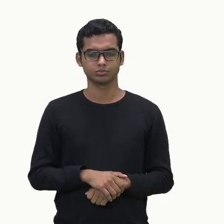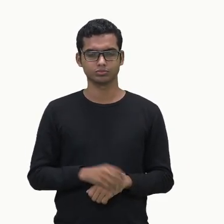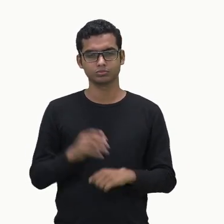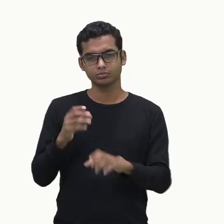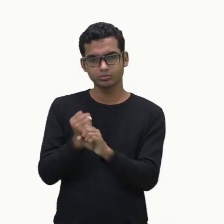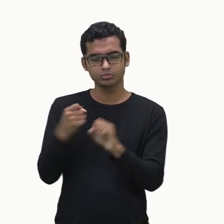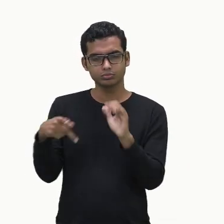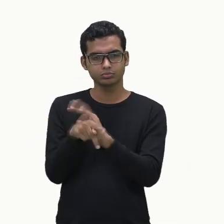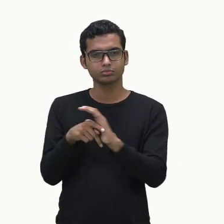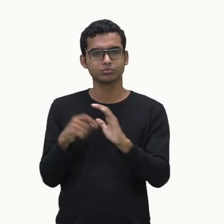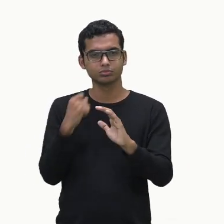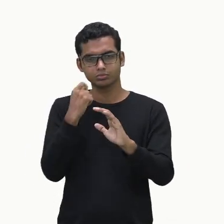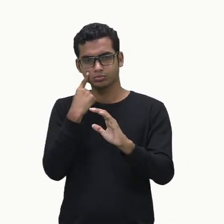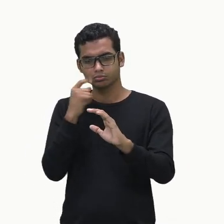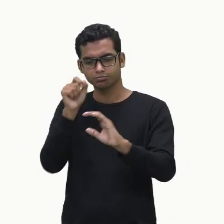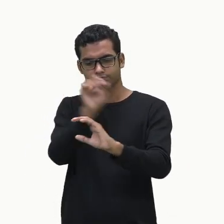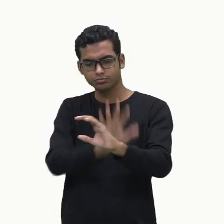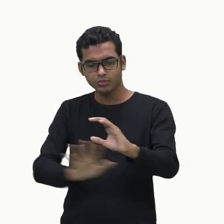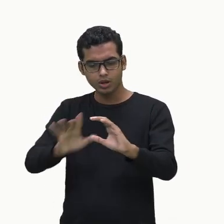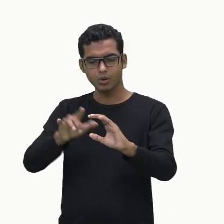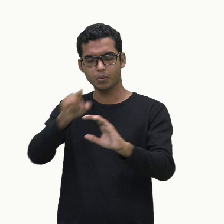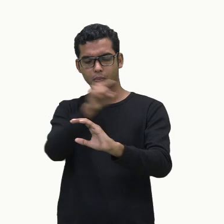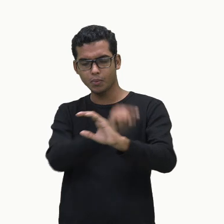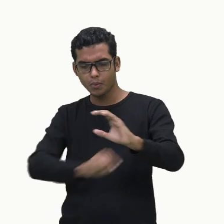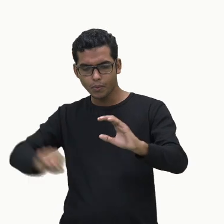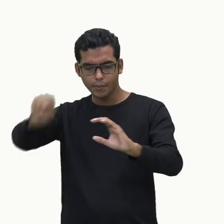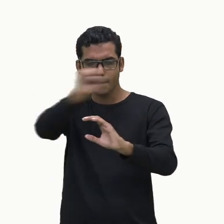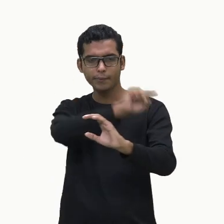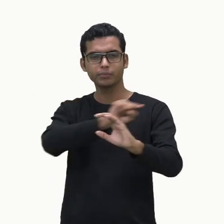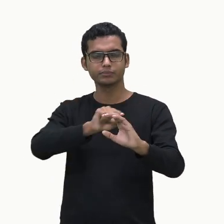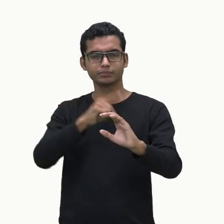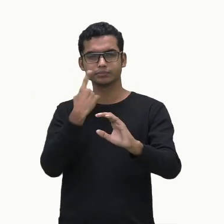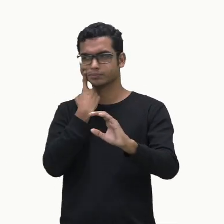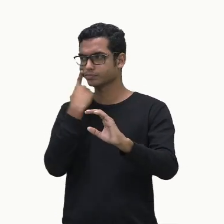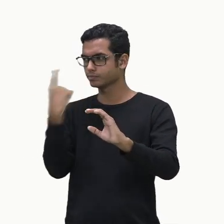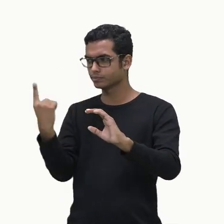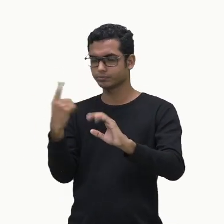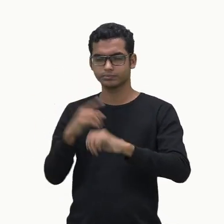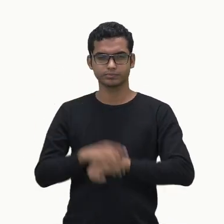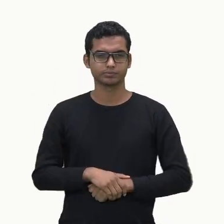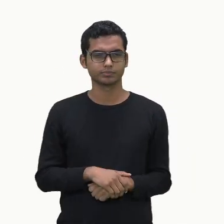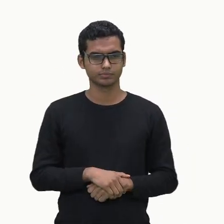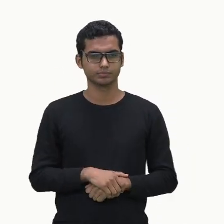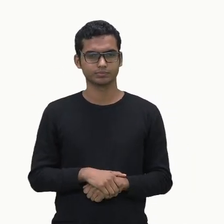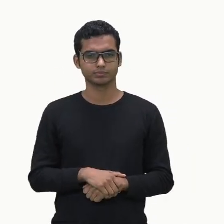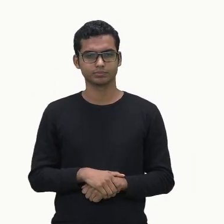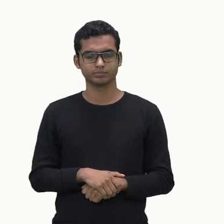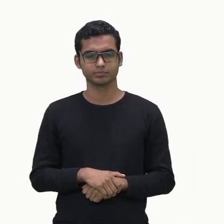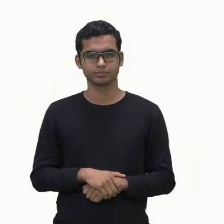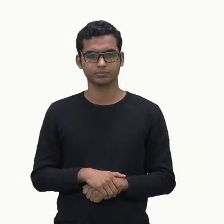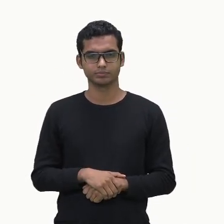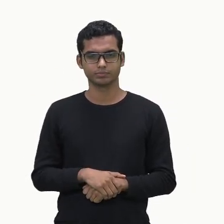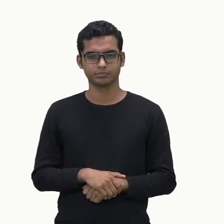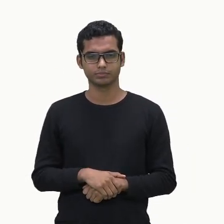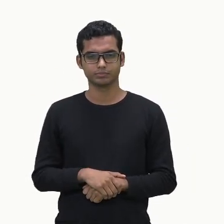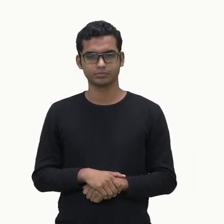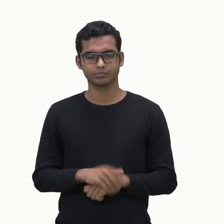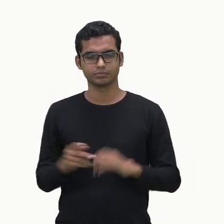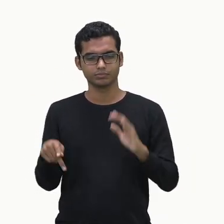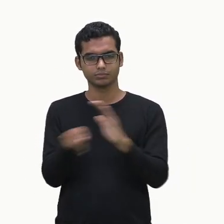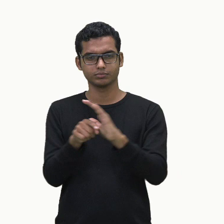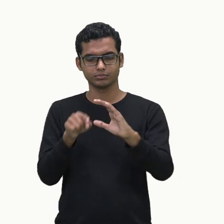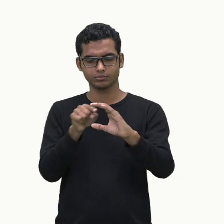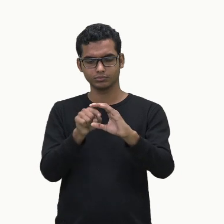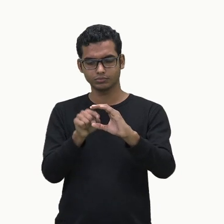área da coroa circular. Então, a área, a circunferência menor, que mede